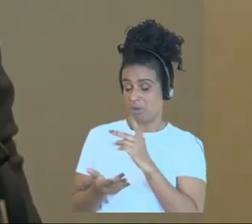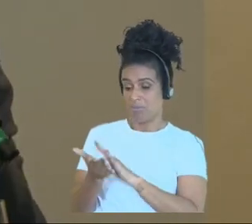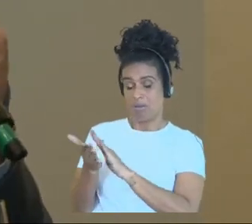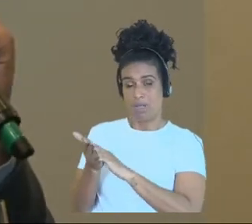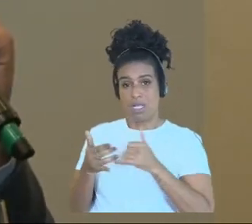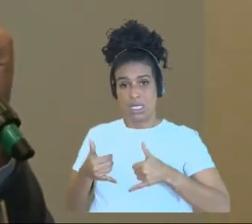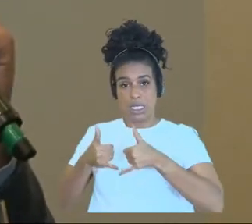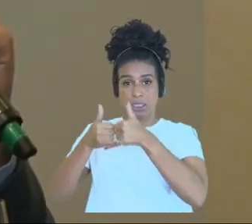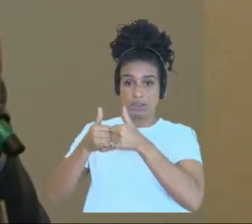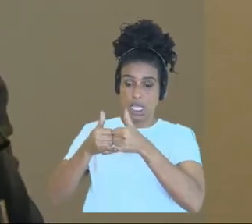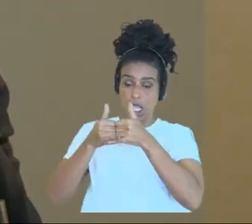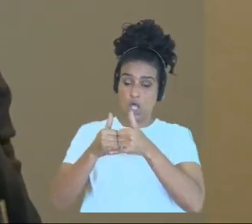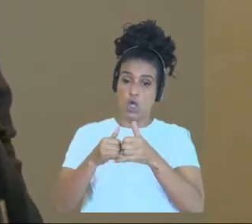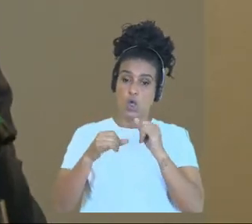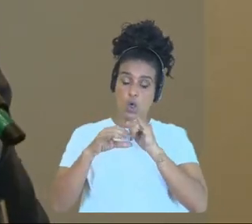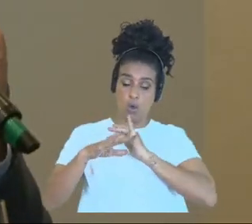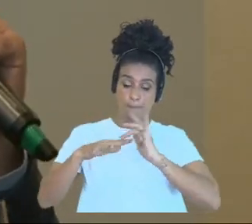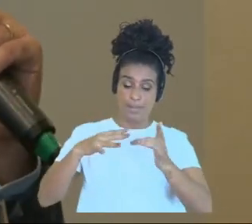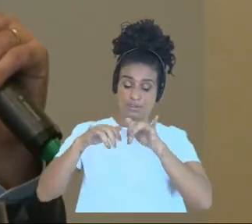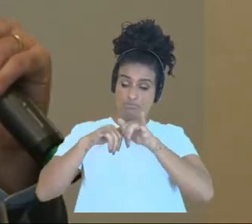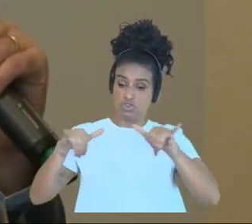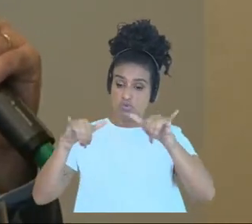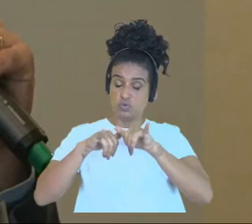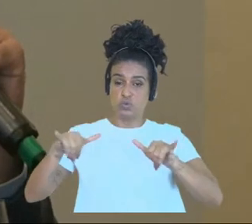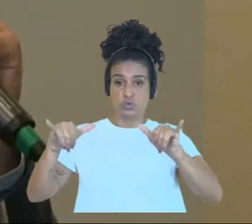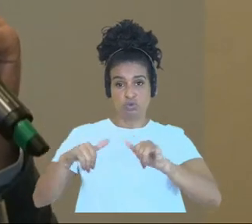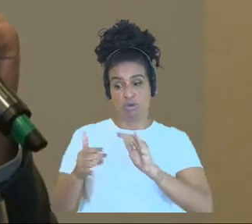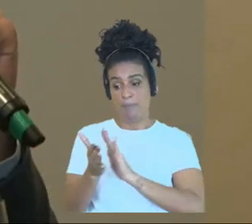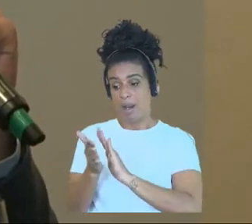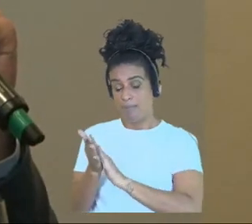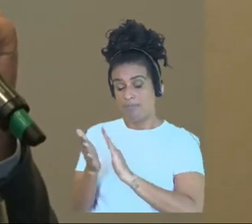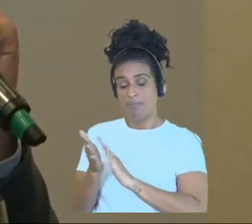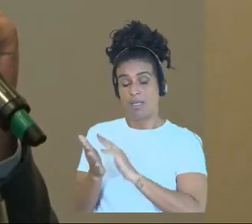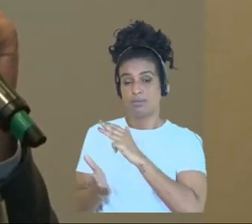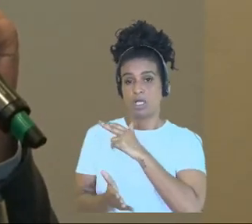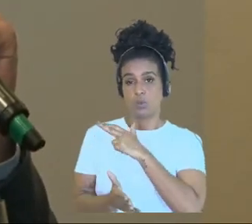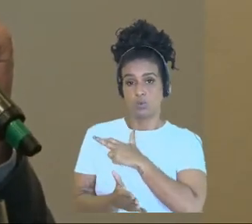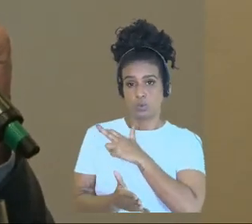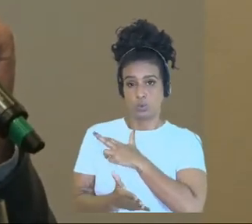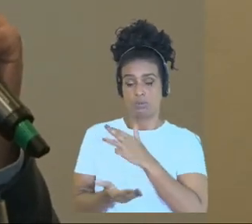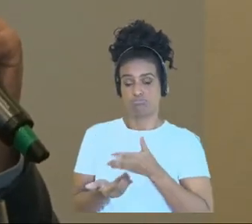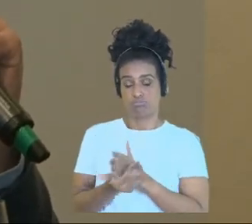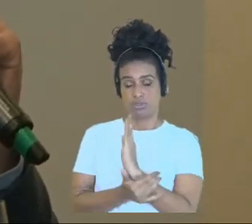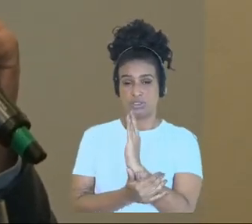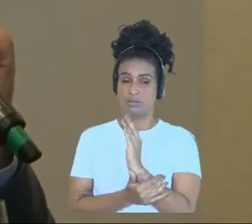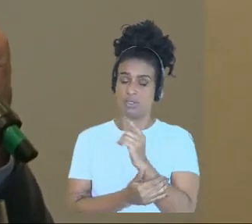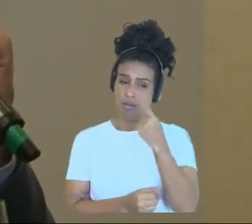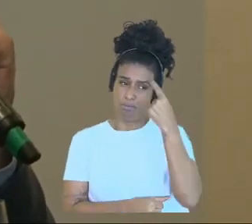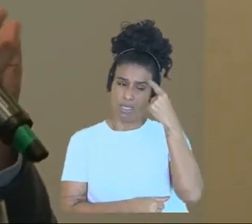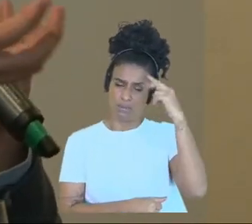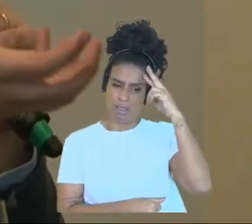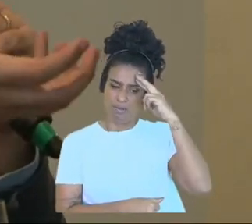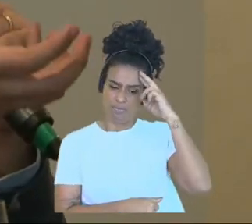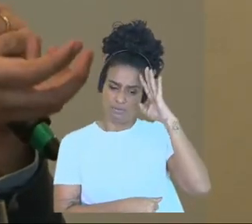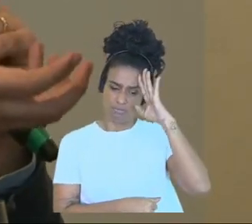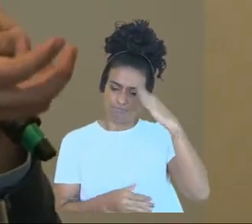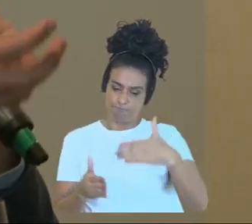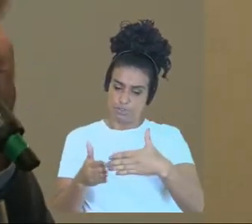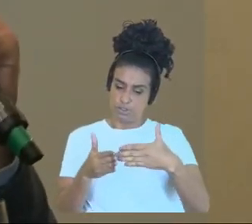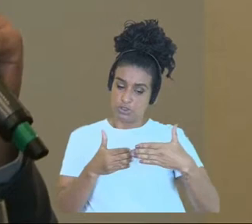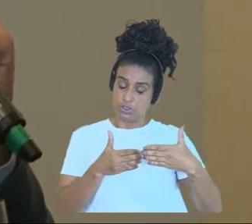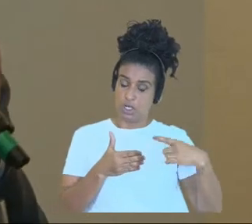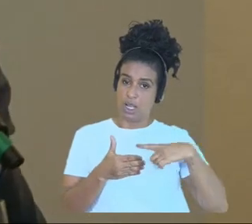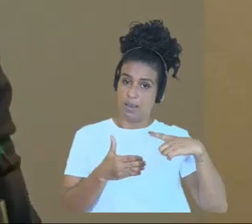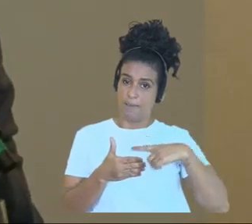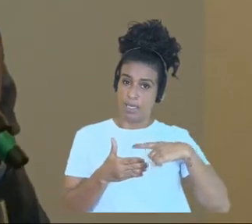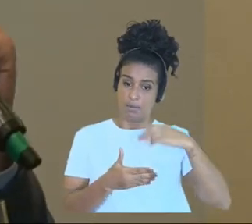ligações telefônicas. Então, esse me parece um ponto muito relevante para a gente poder pensar que, além de refletir, claro, um isolamento do presidente